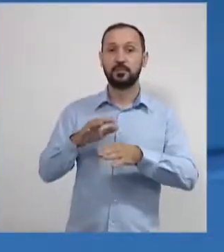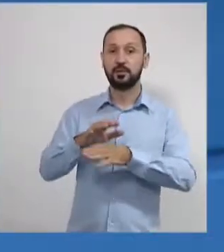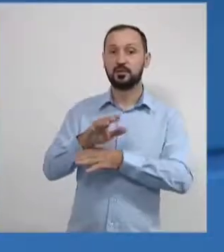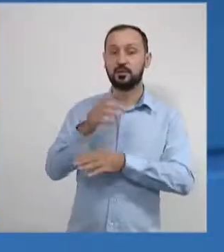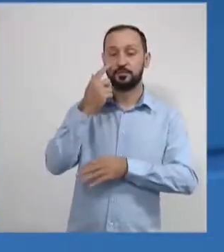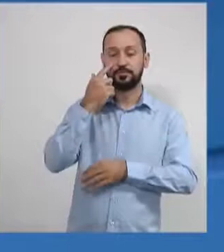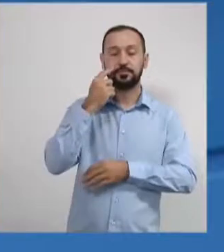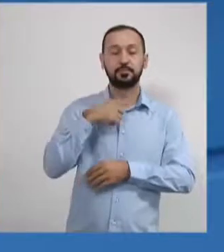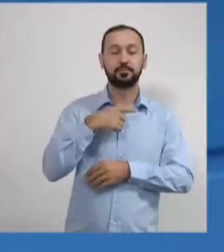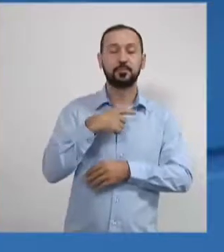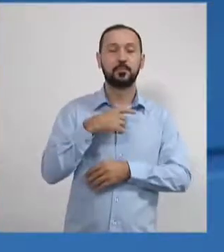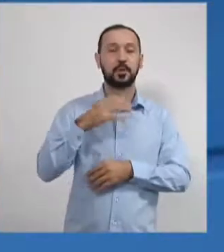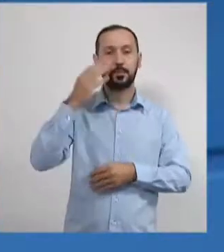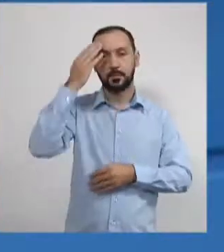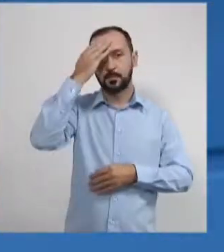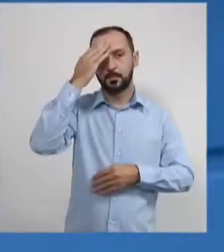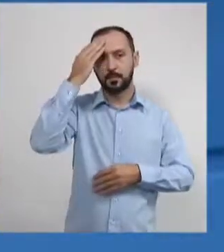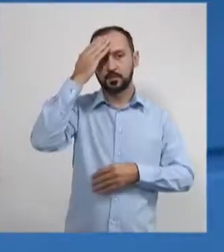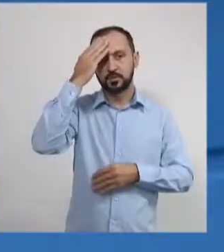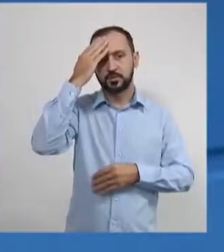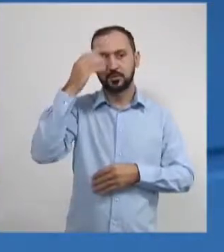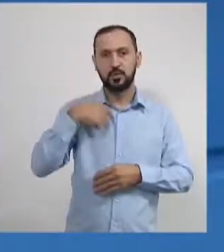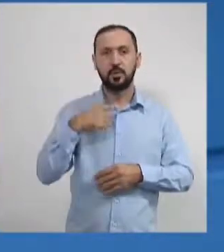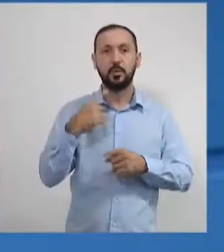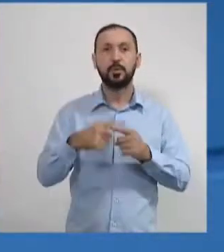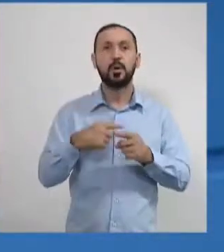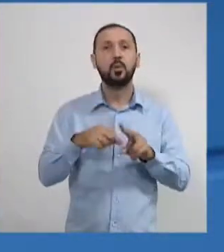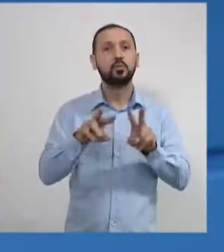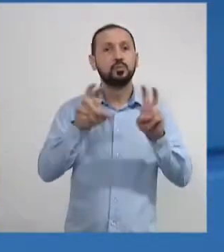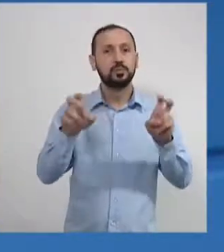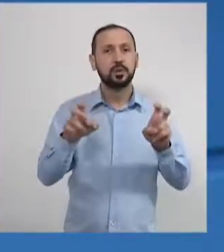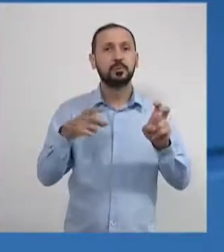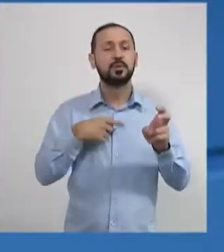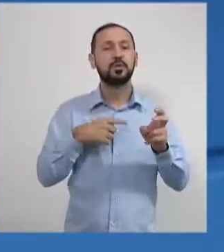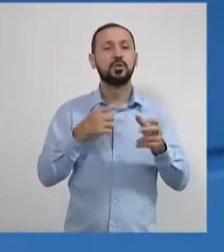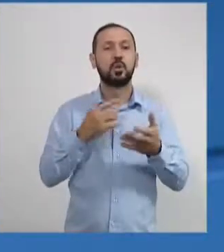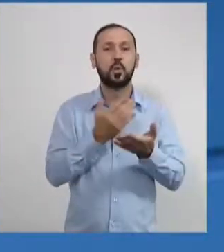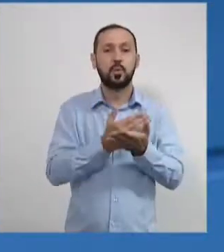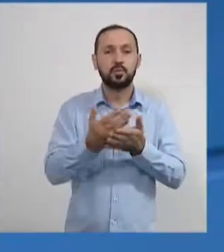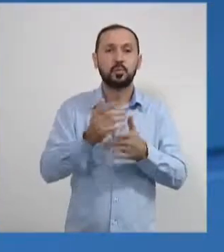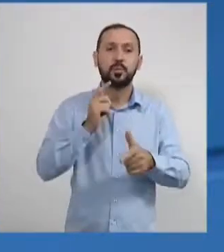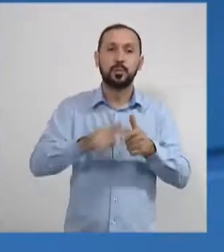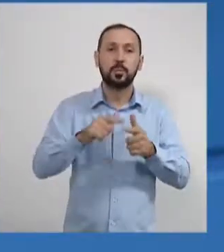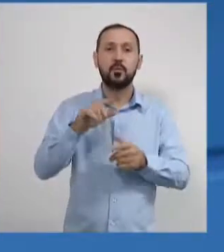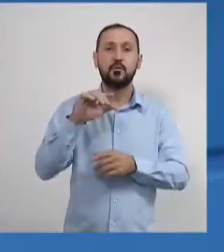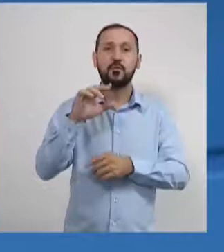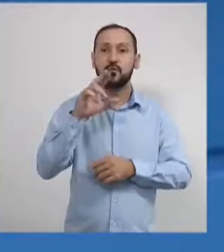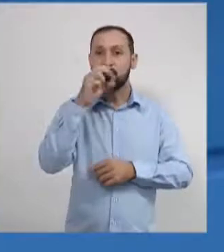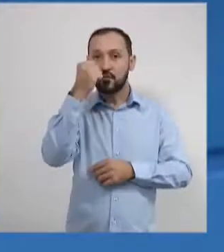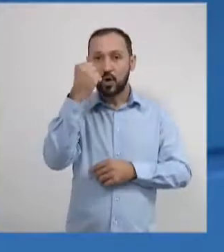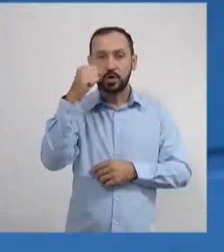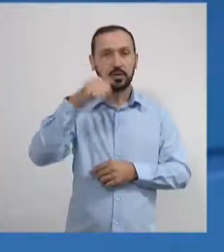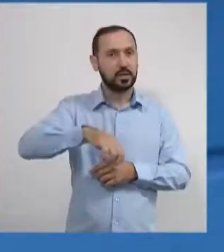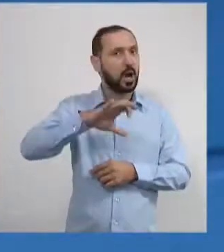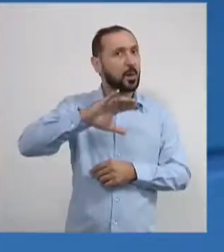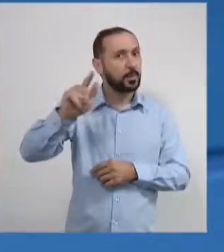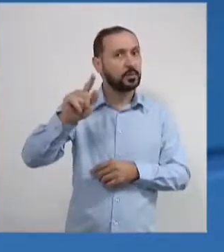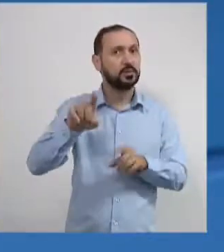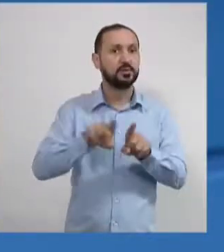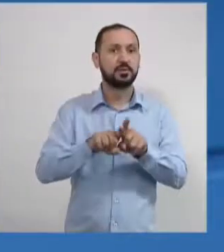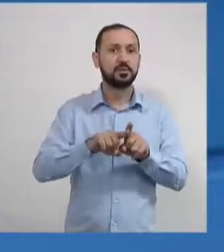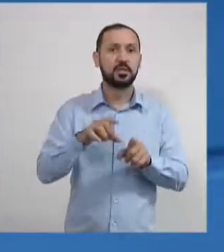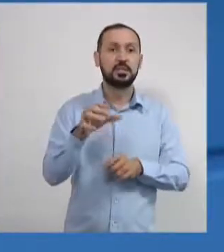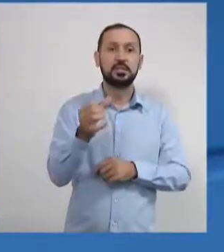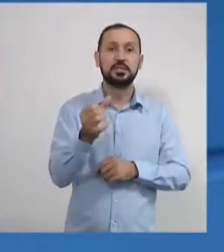Excelência esse tema de discussão, mesmo porque foi um tema muito polêmico, um problema muito forte em Campo Grande. Isso, Campo Grande